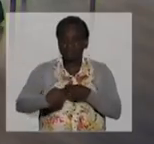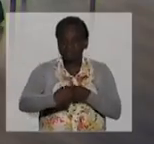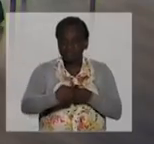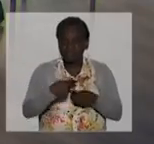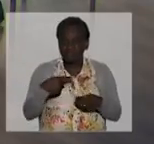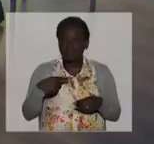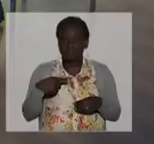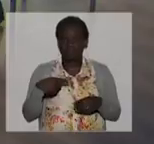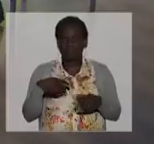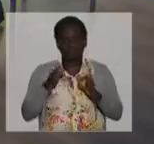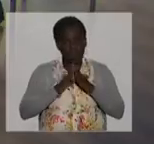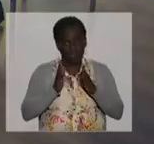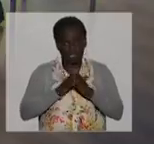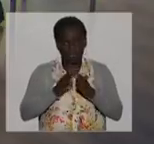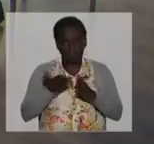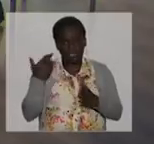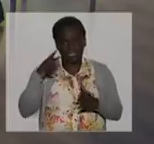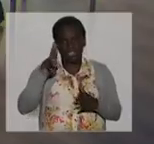subúrbio,